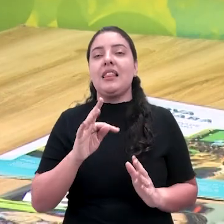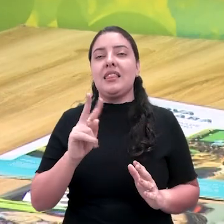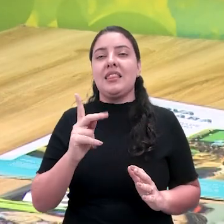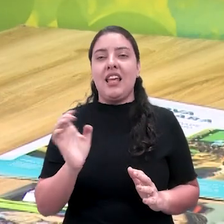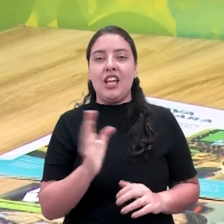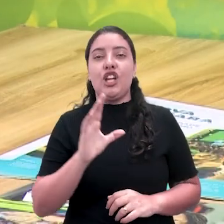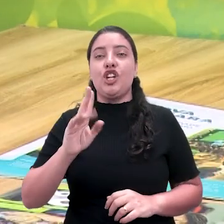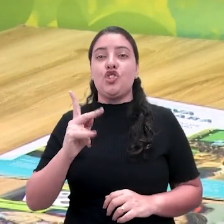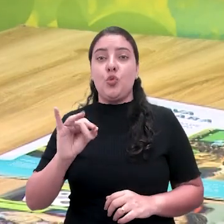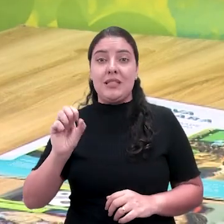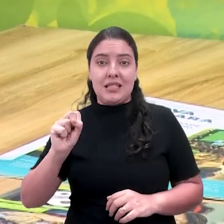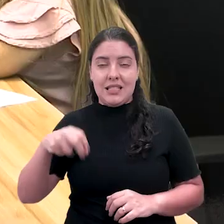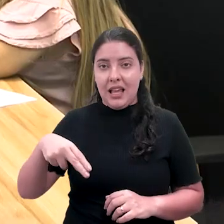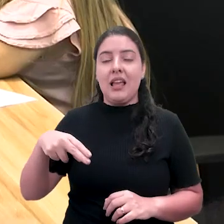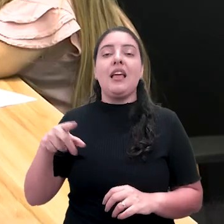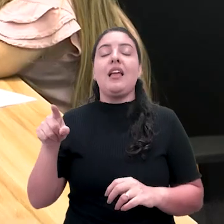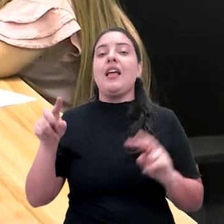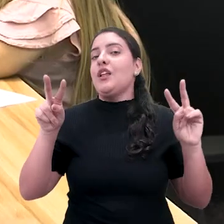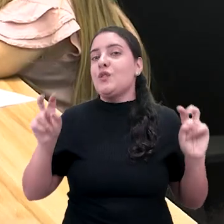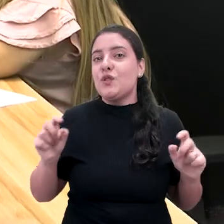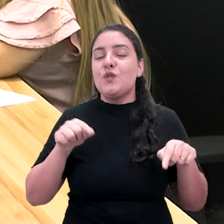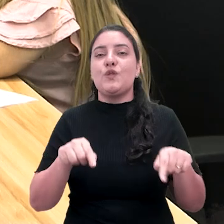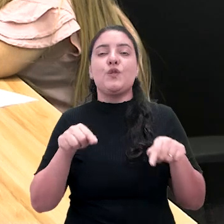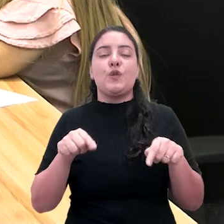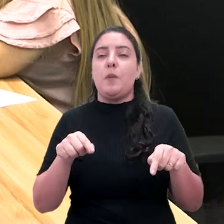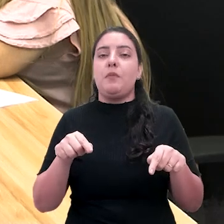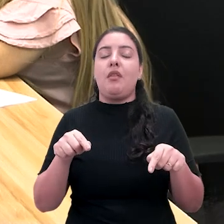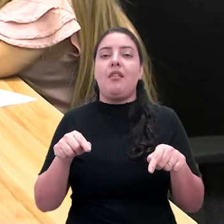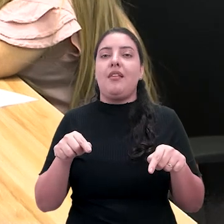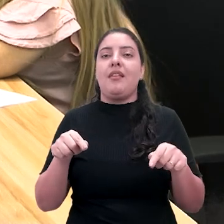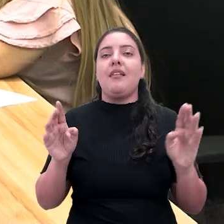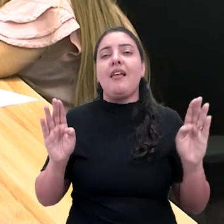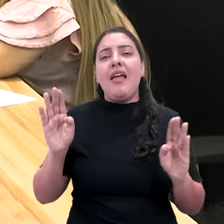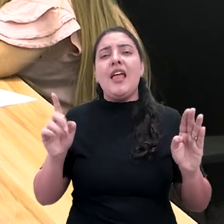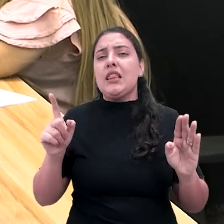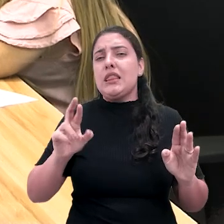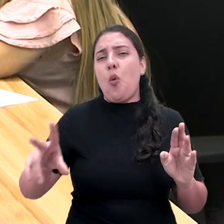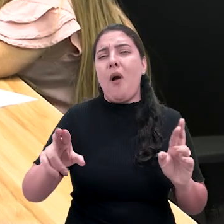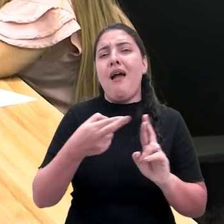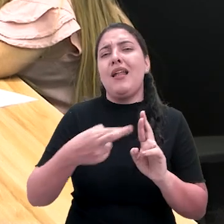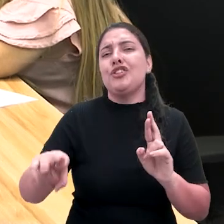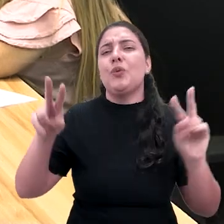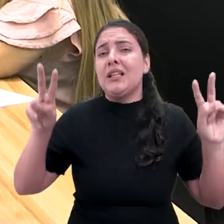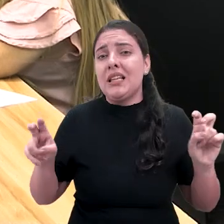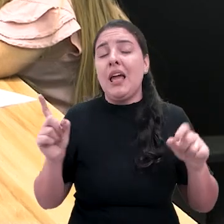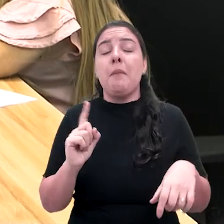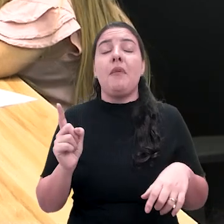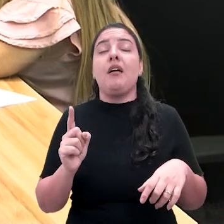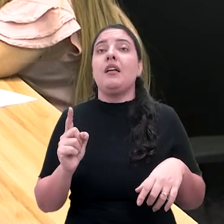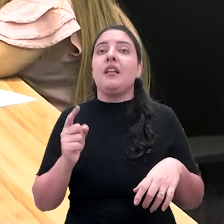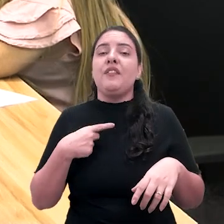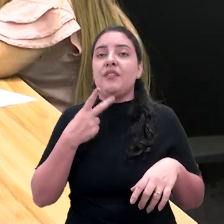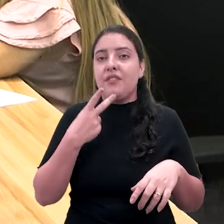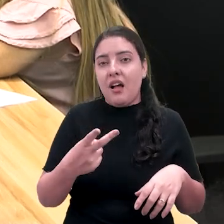Sim, E a parte que ele conversa sobre o Tiago, sobre isso, vai muito mais além do que religião, claro. né? E ele